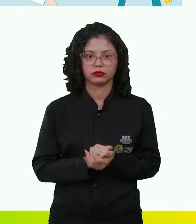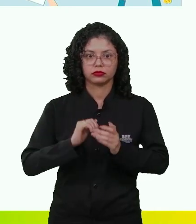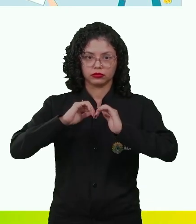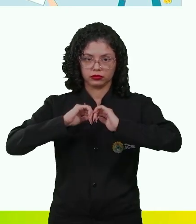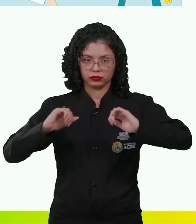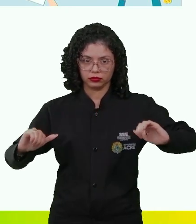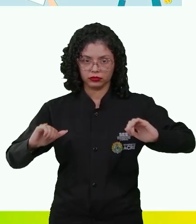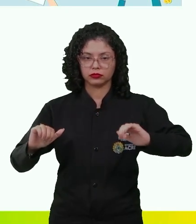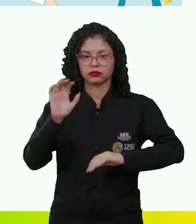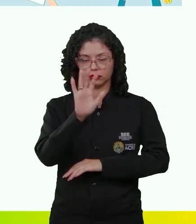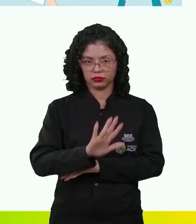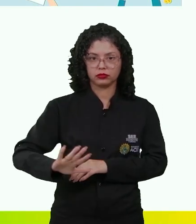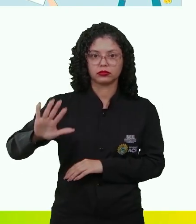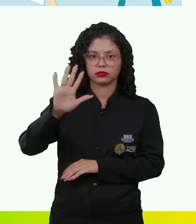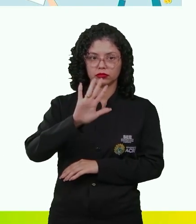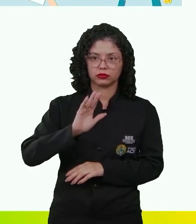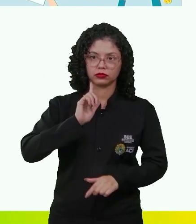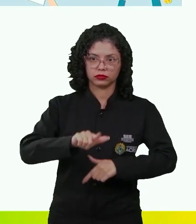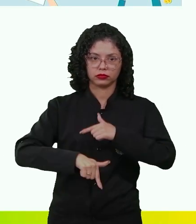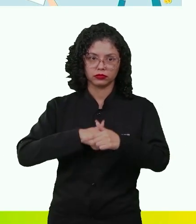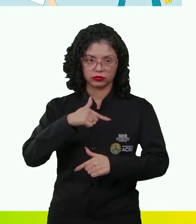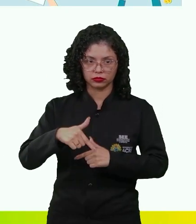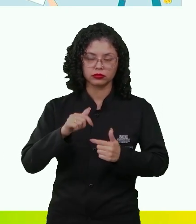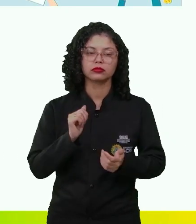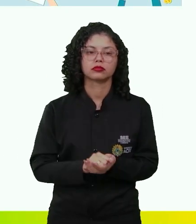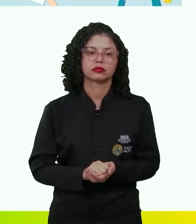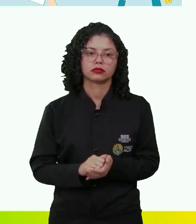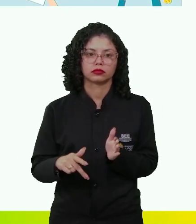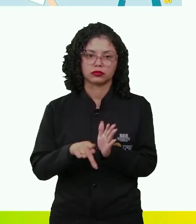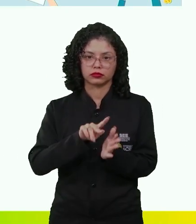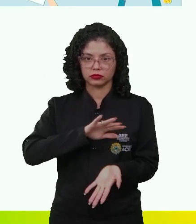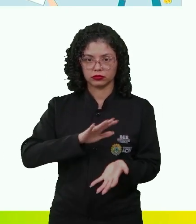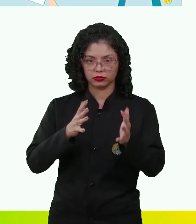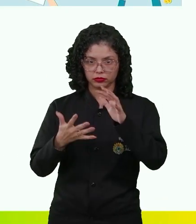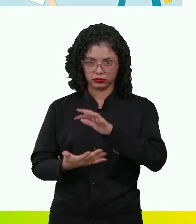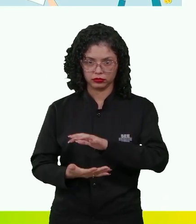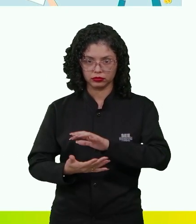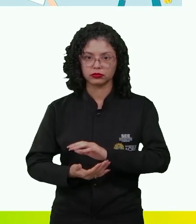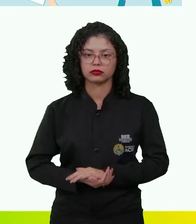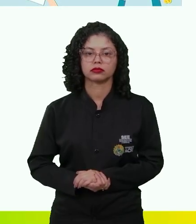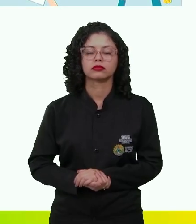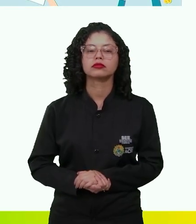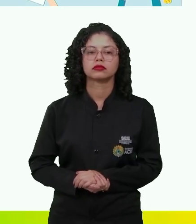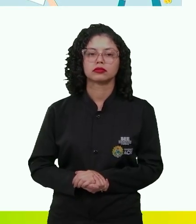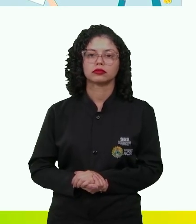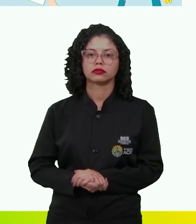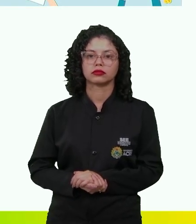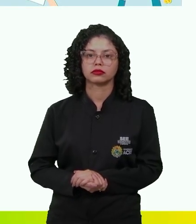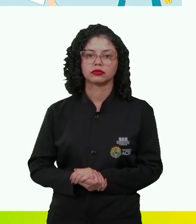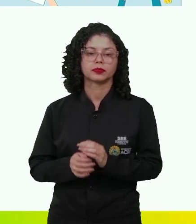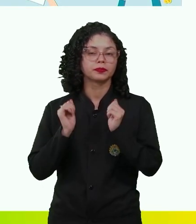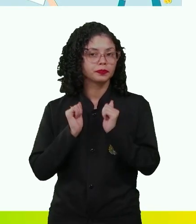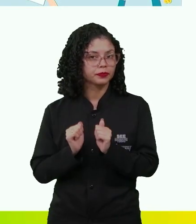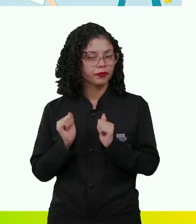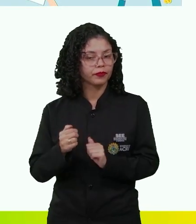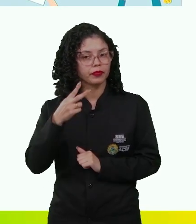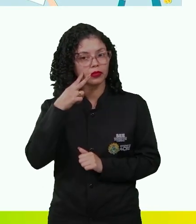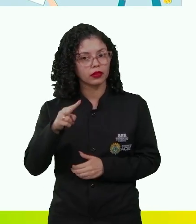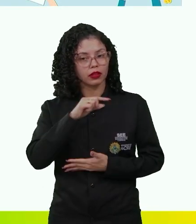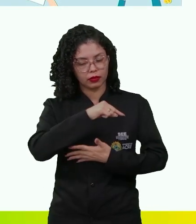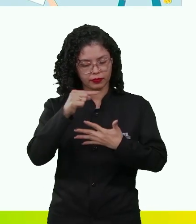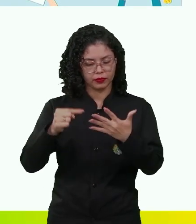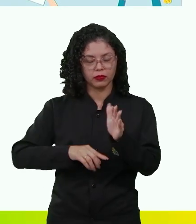capitalista com a divisão internacional do trabalho pela superfície da Terra. Nós podemos ter